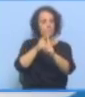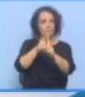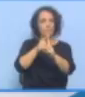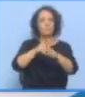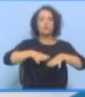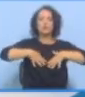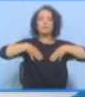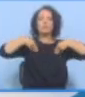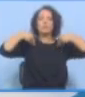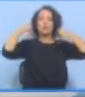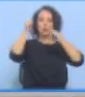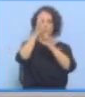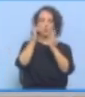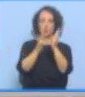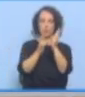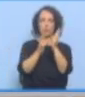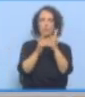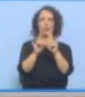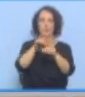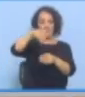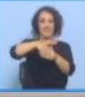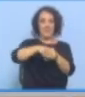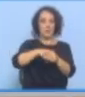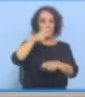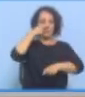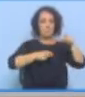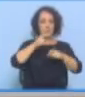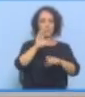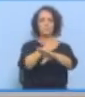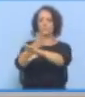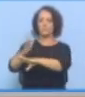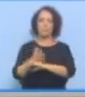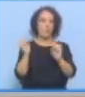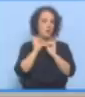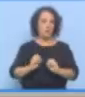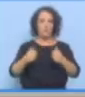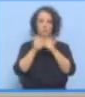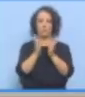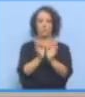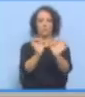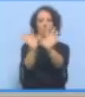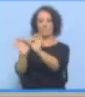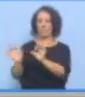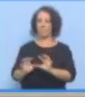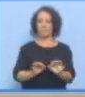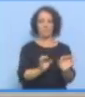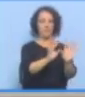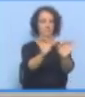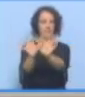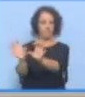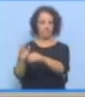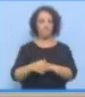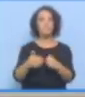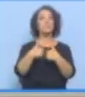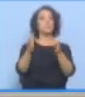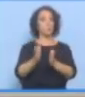ressuscitado, não há classes. Todos são iguais. Todos têm também